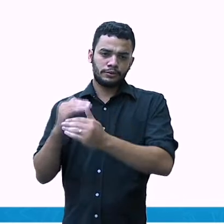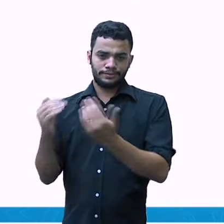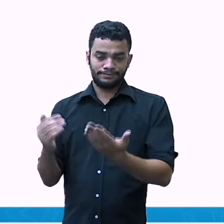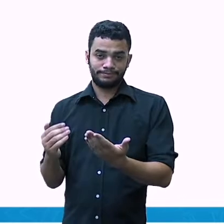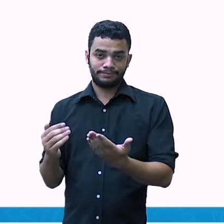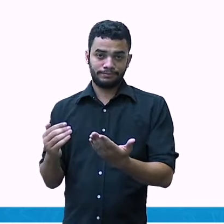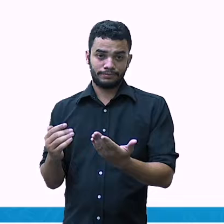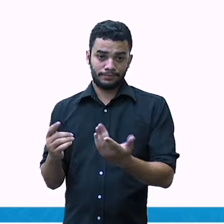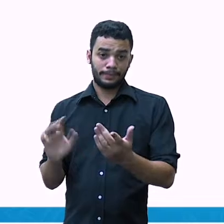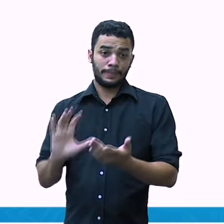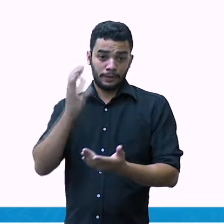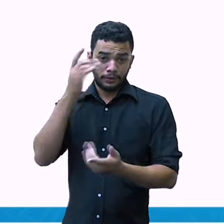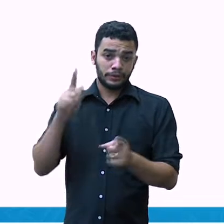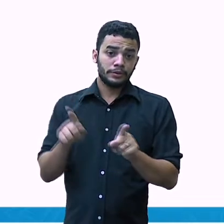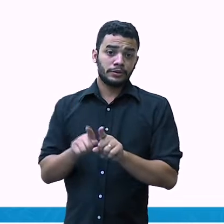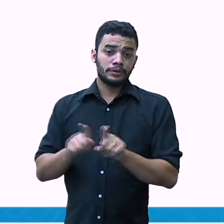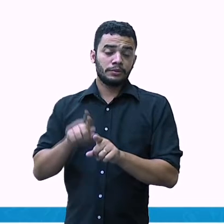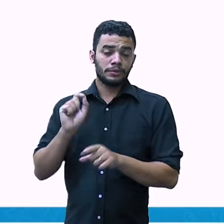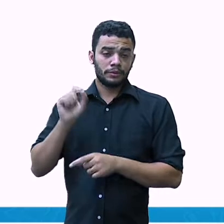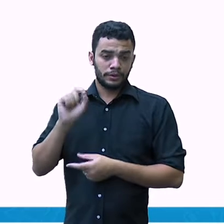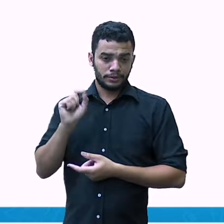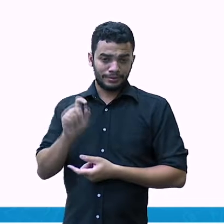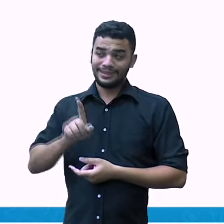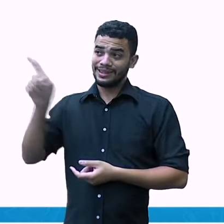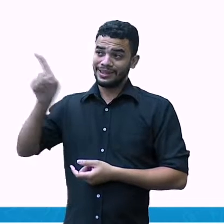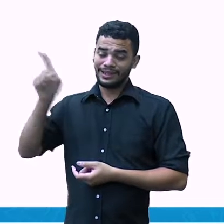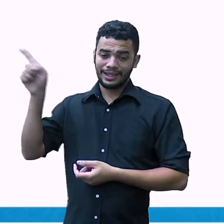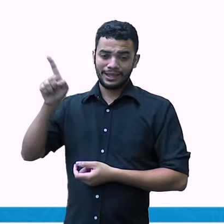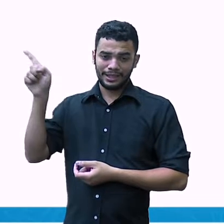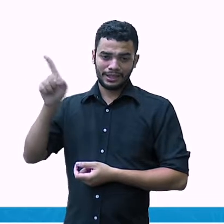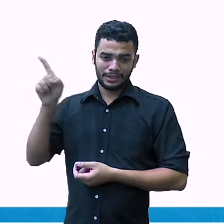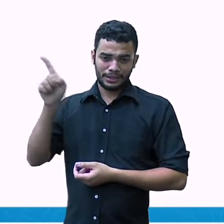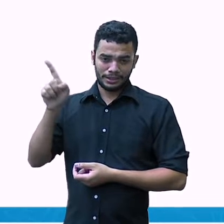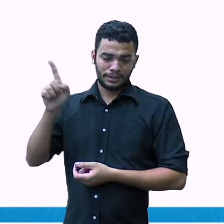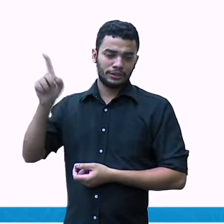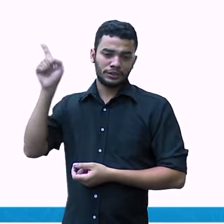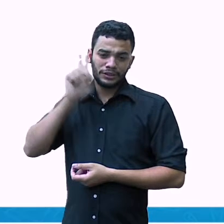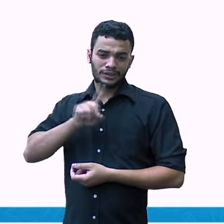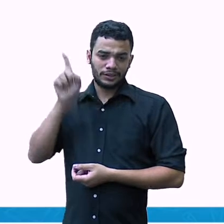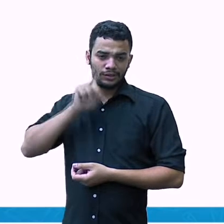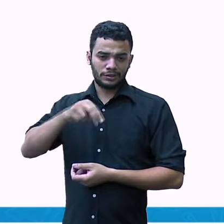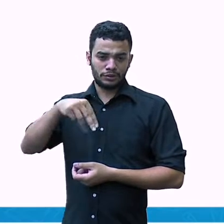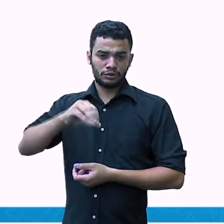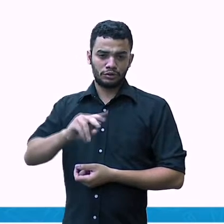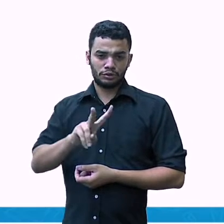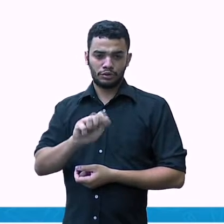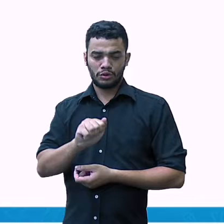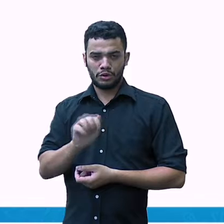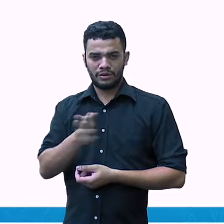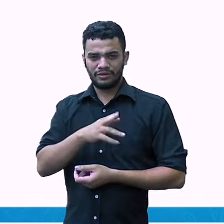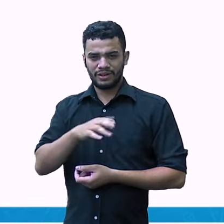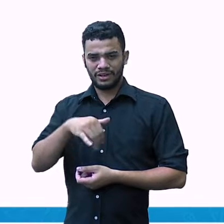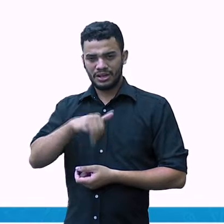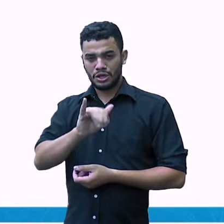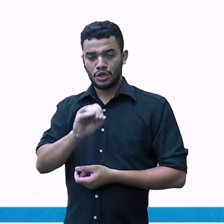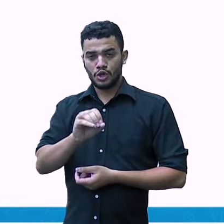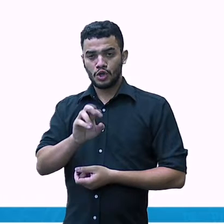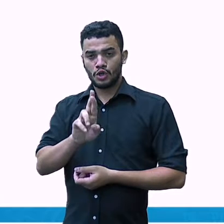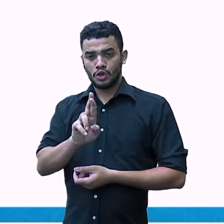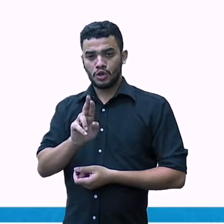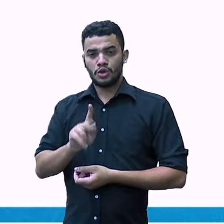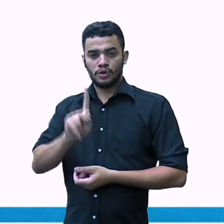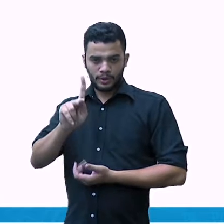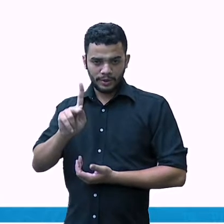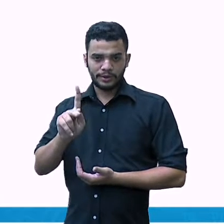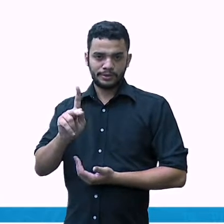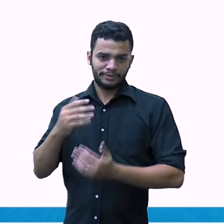Estados Unidos, ou Salvador, na Bahia, e em Santos, em São Paulo, no Brasil. A história dessas grandes